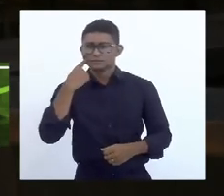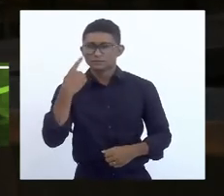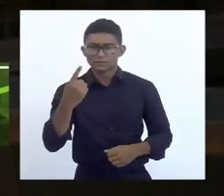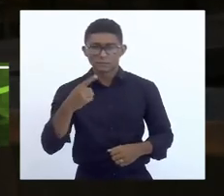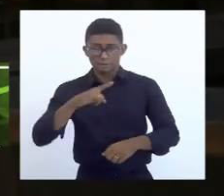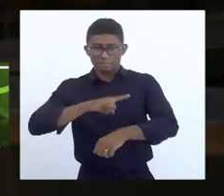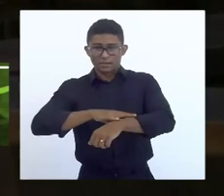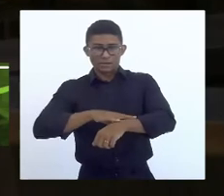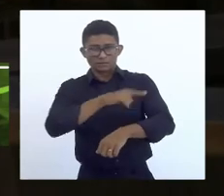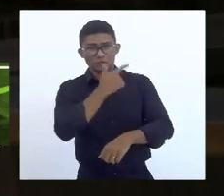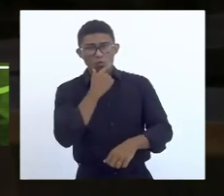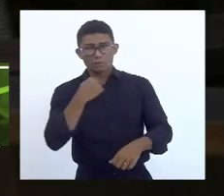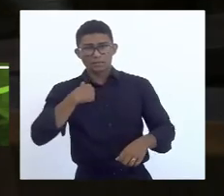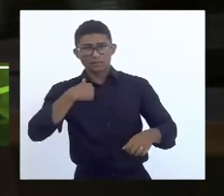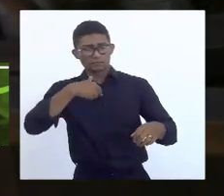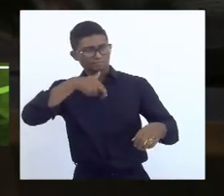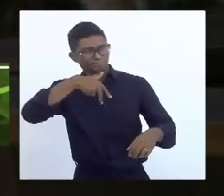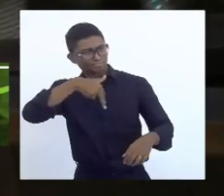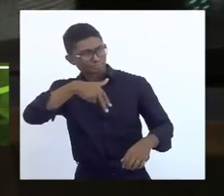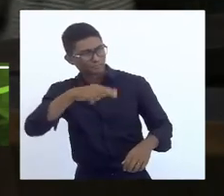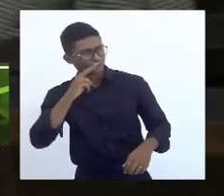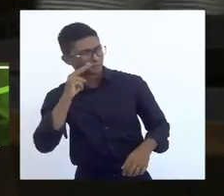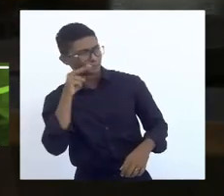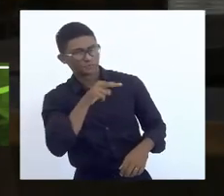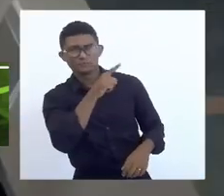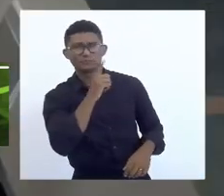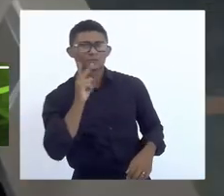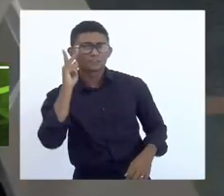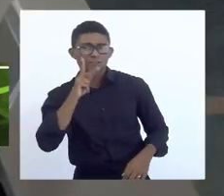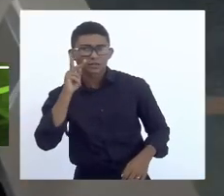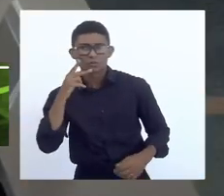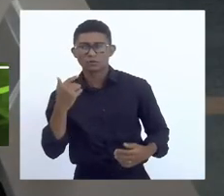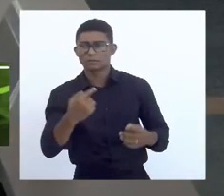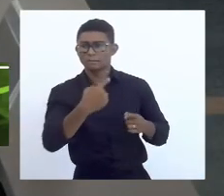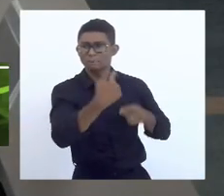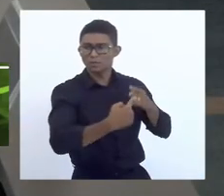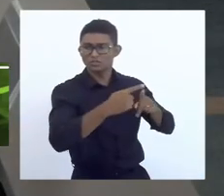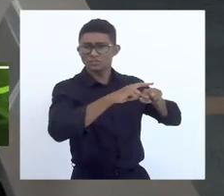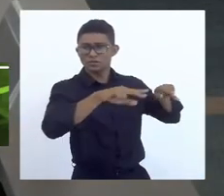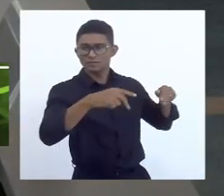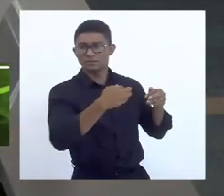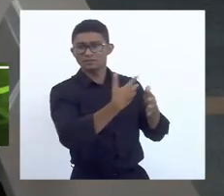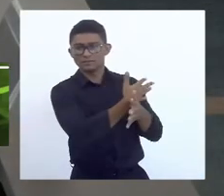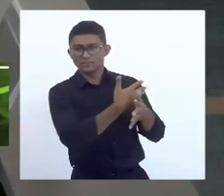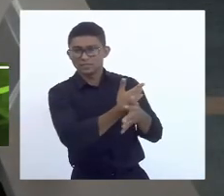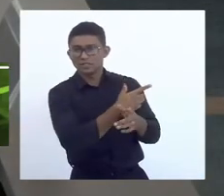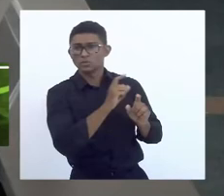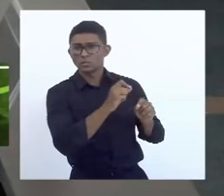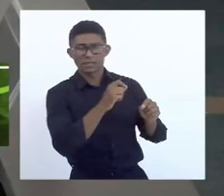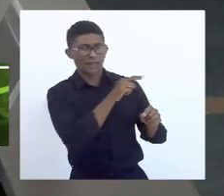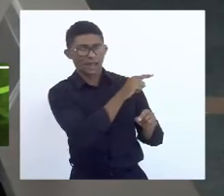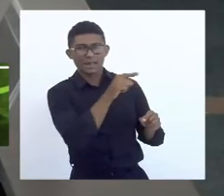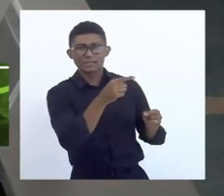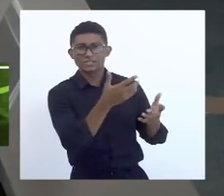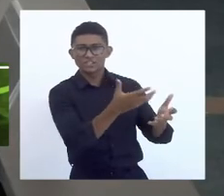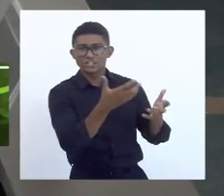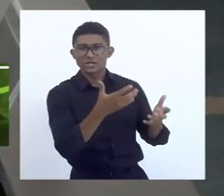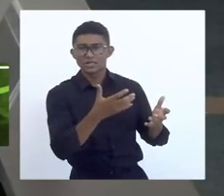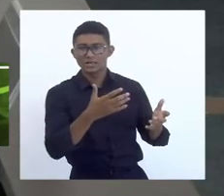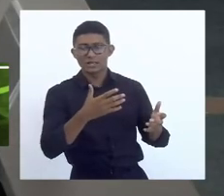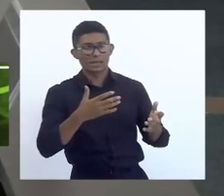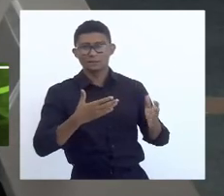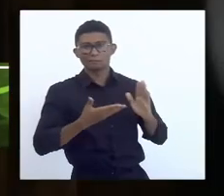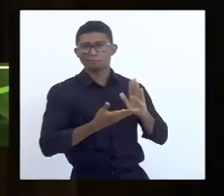banheiro masculino e ouvi lá vereadores, dentre outros políticos da cidade, articulando ali para me tirar da